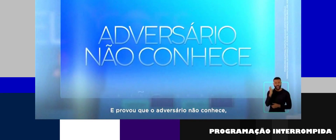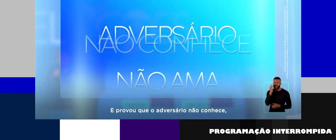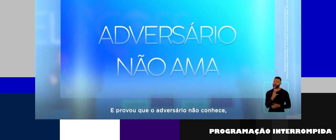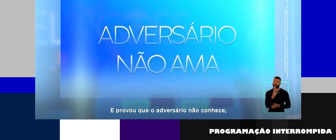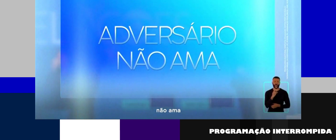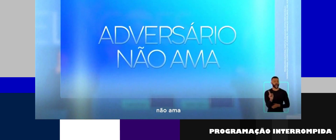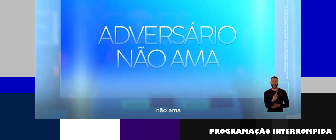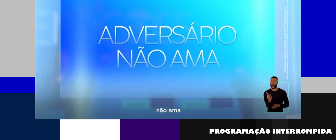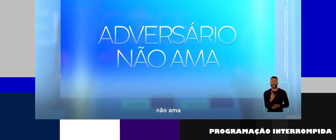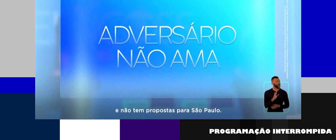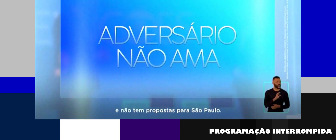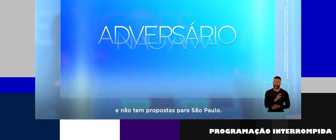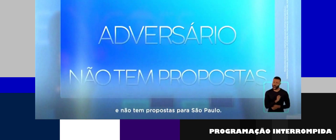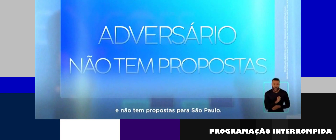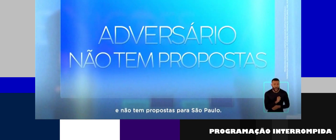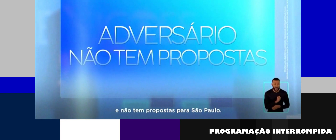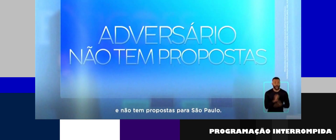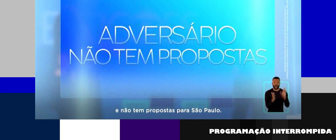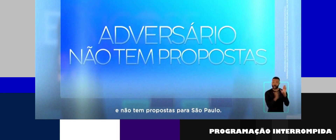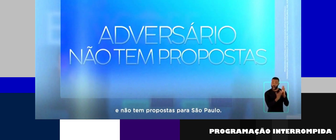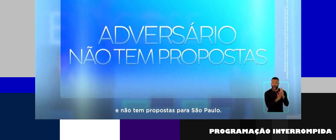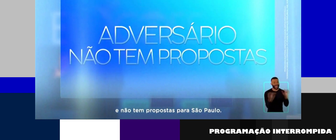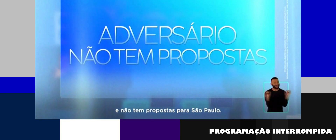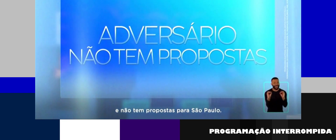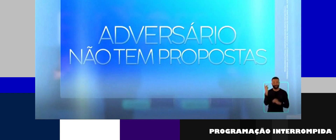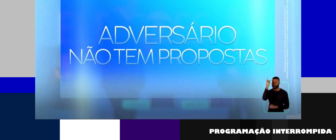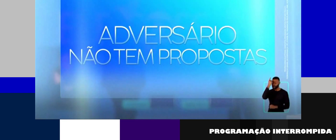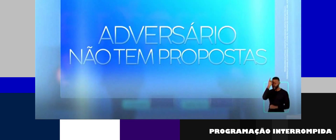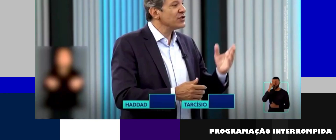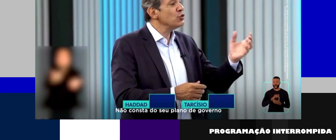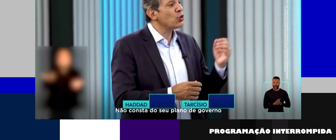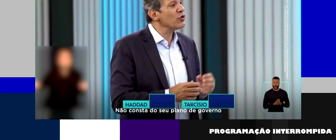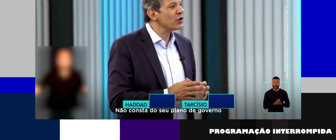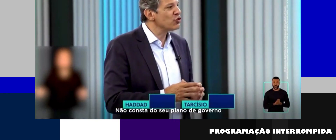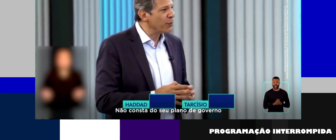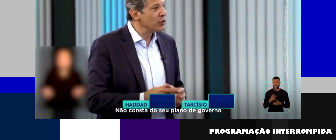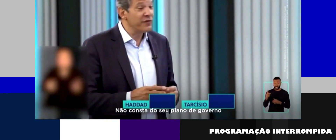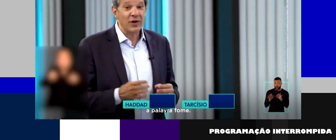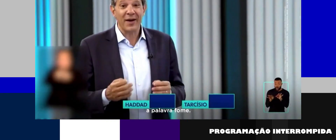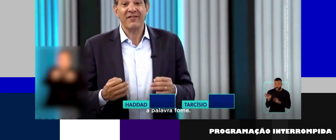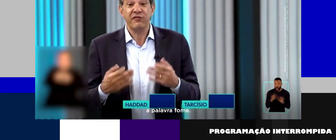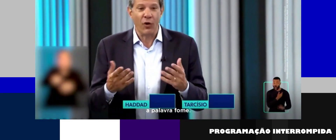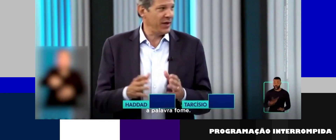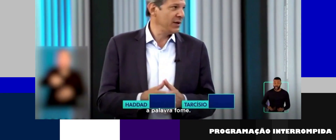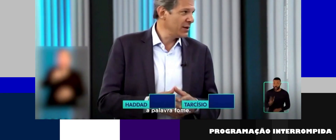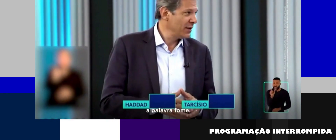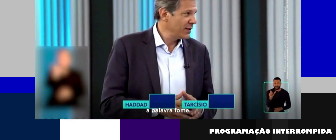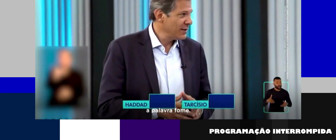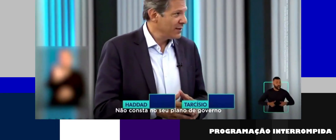não conhece, não ama e não tem propostas para São Paulo. Não consta do seu plano de governo a palavra